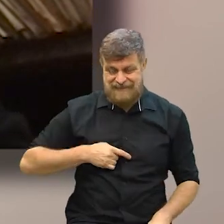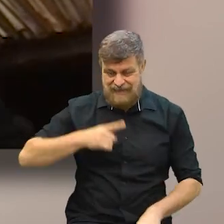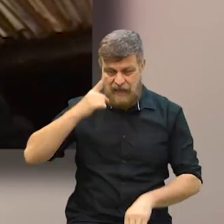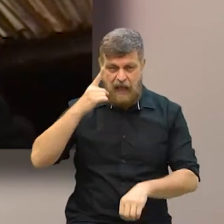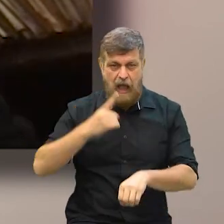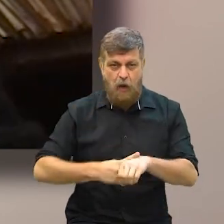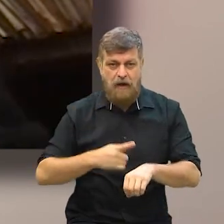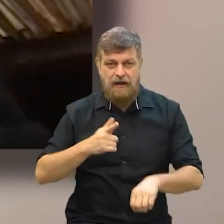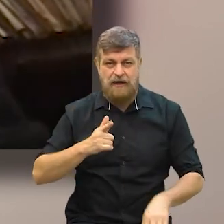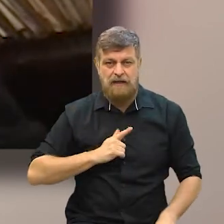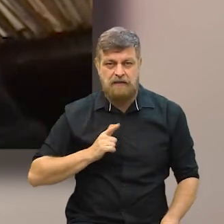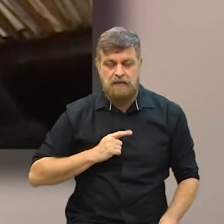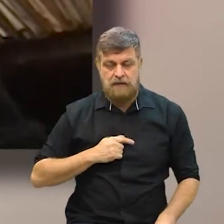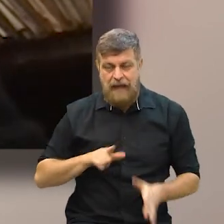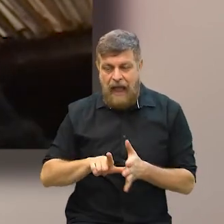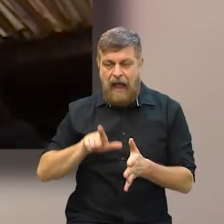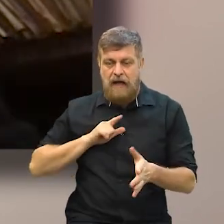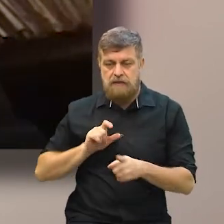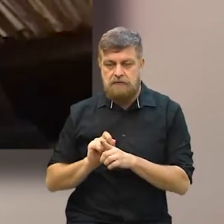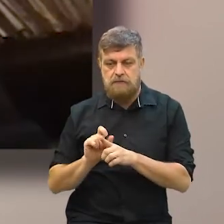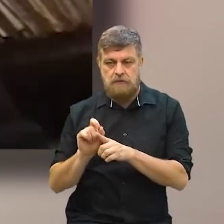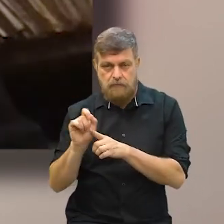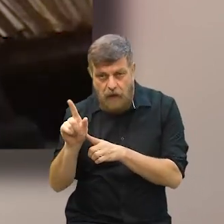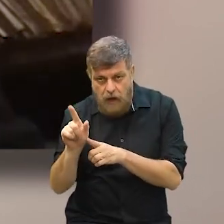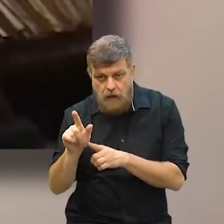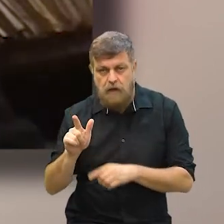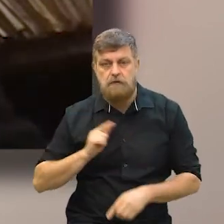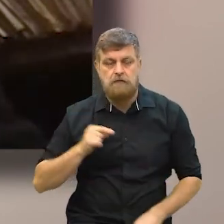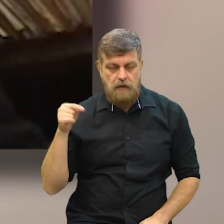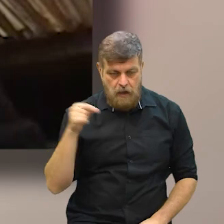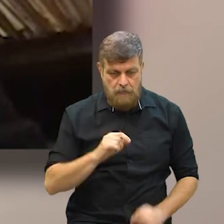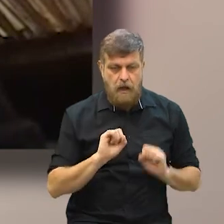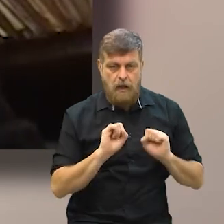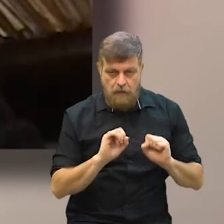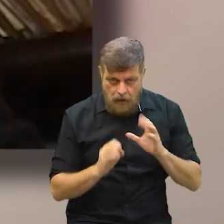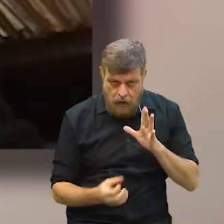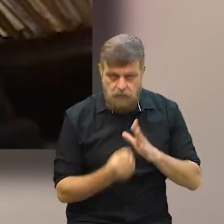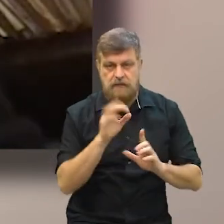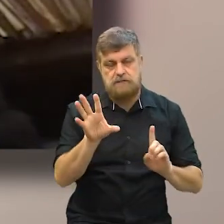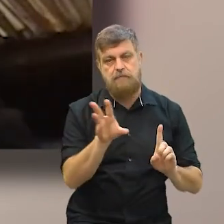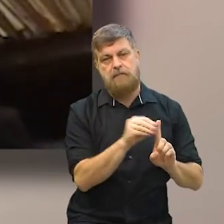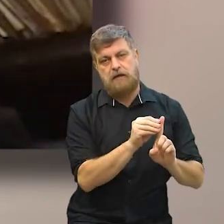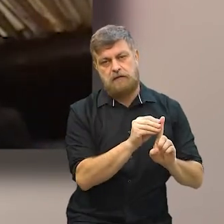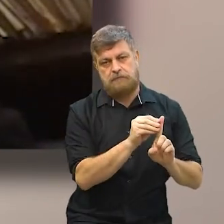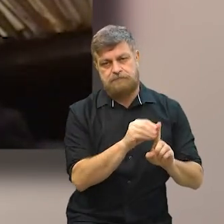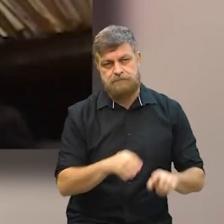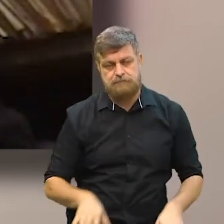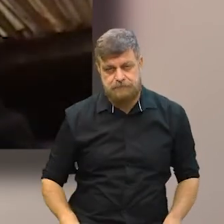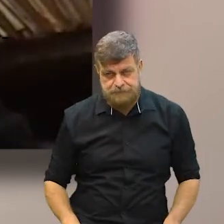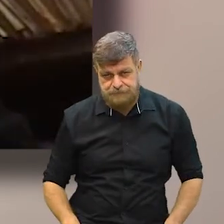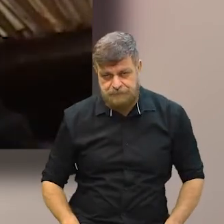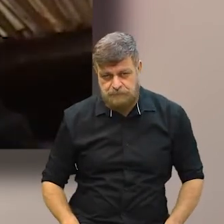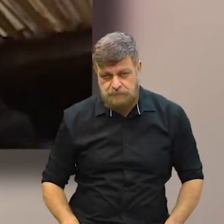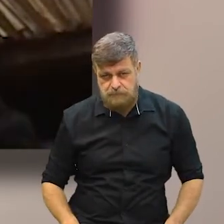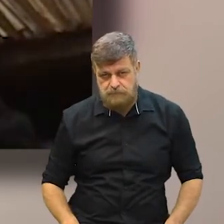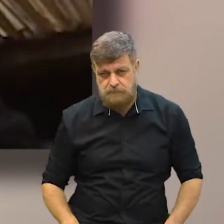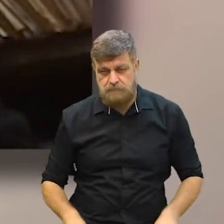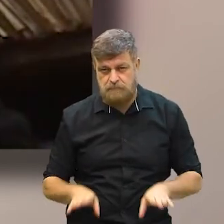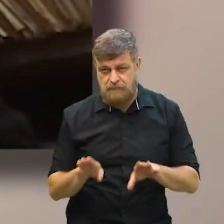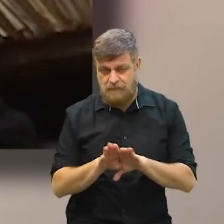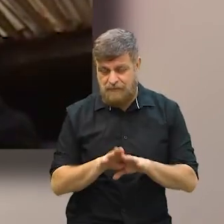Desprotegeu, mesmo que não teve orgasmo, essa transmissão é possível.